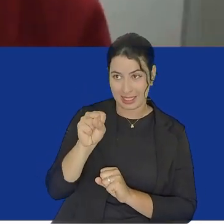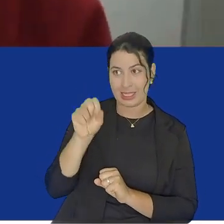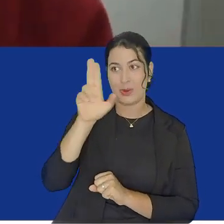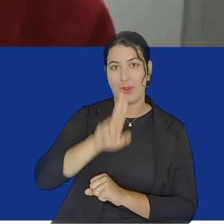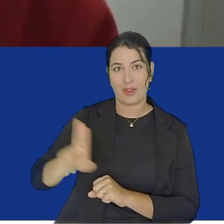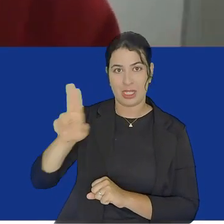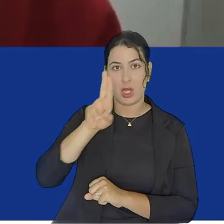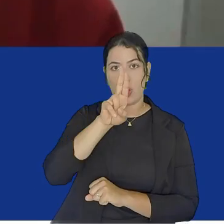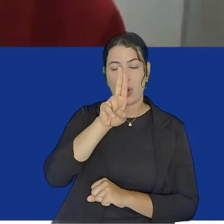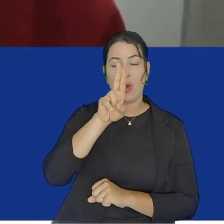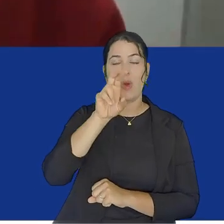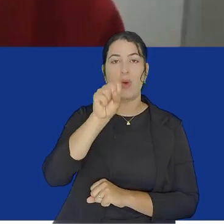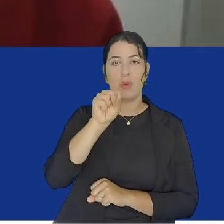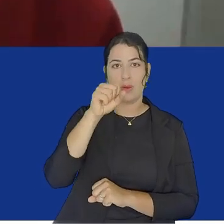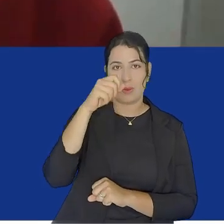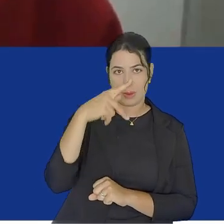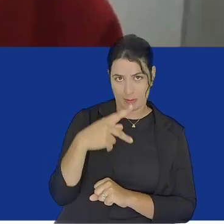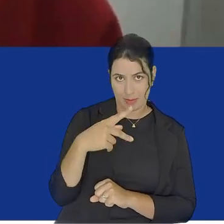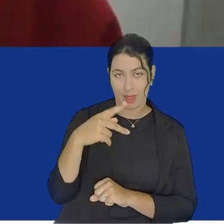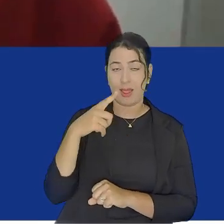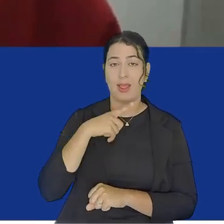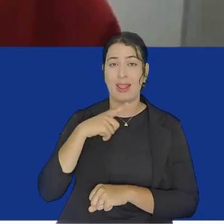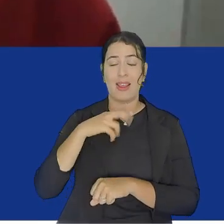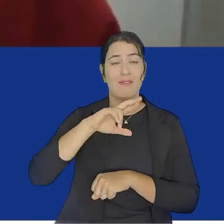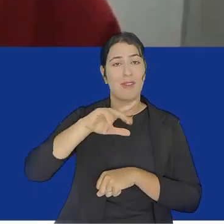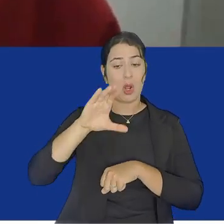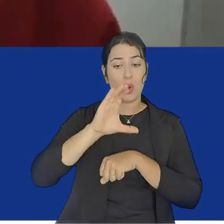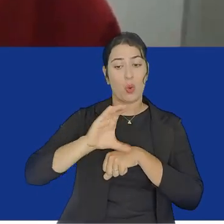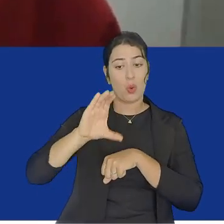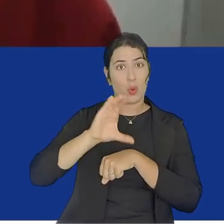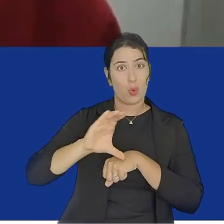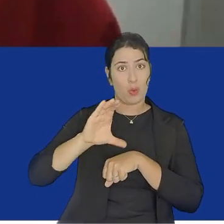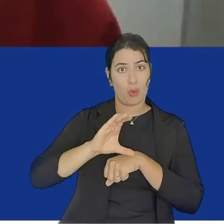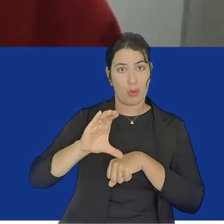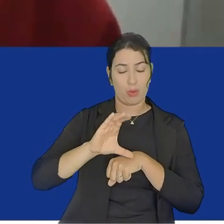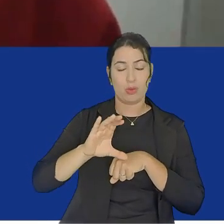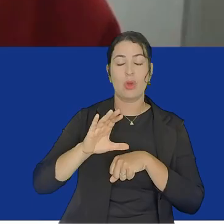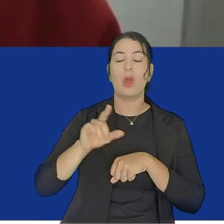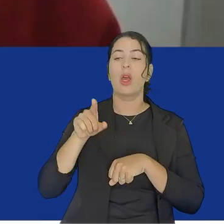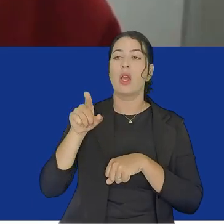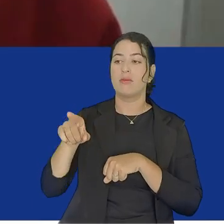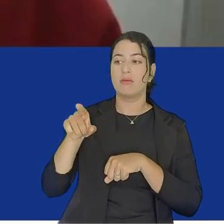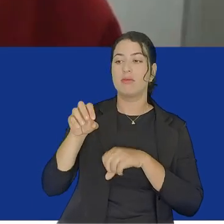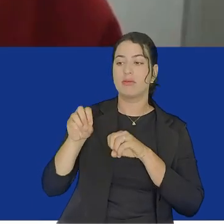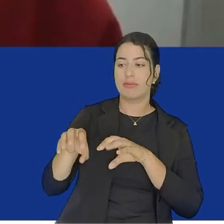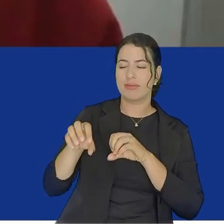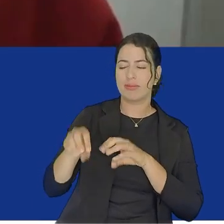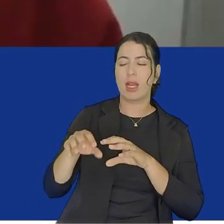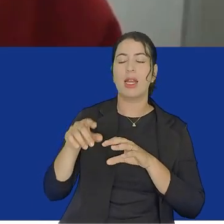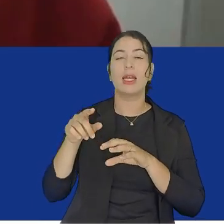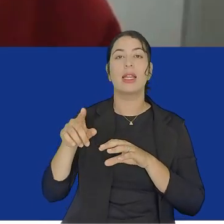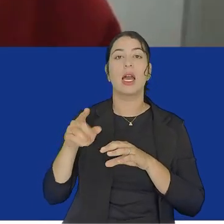de formação de instrutores em prática restaurativa, processos circulares com foco no procedimento restaurativo e